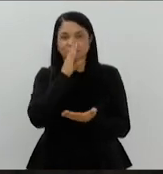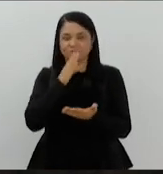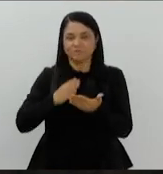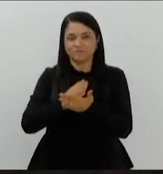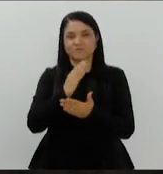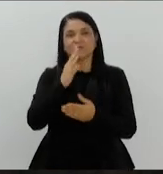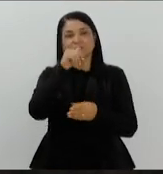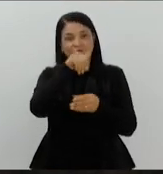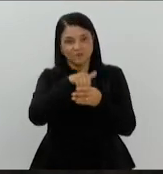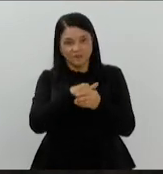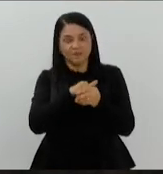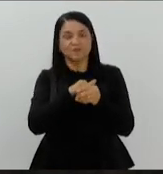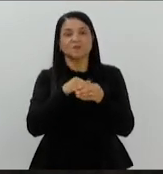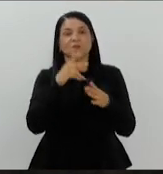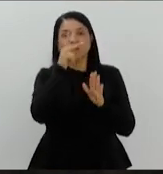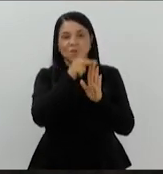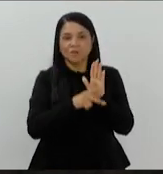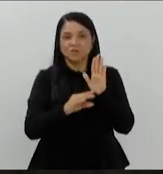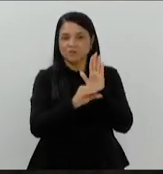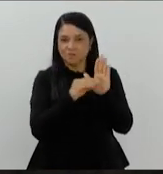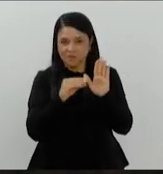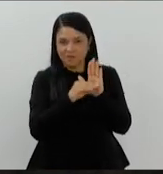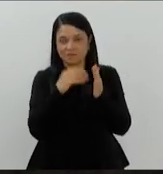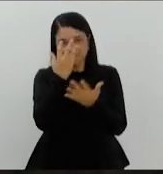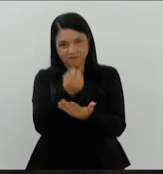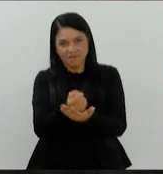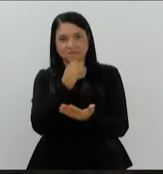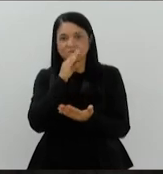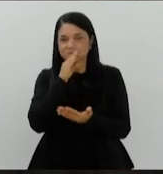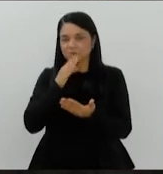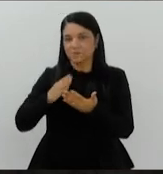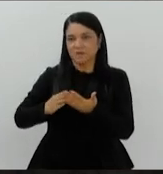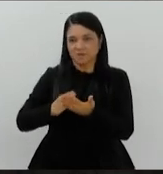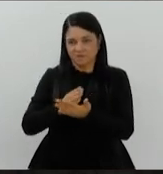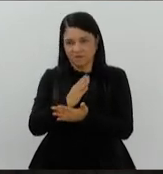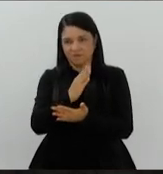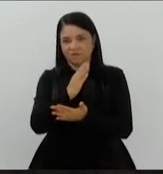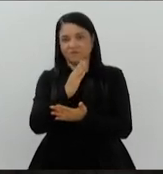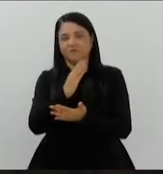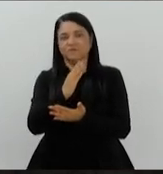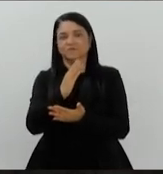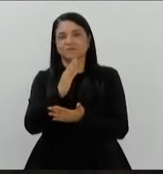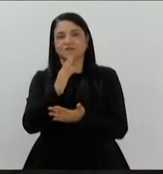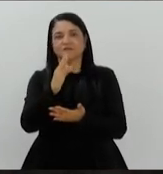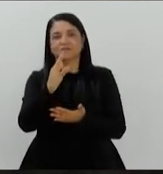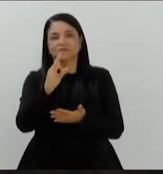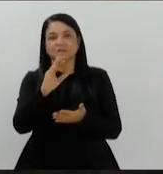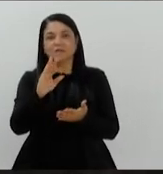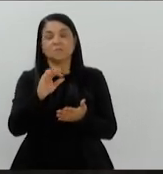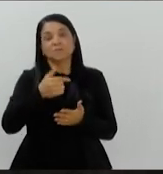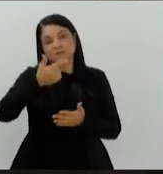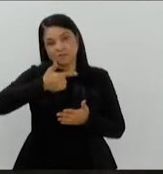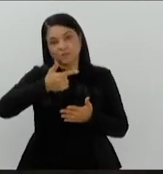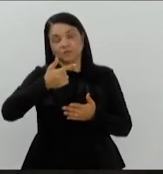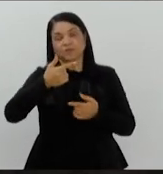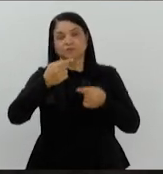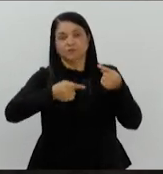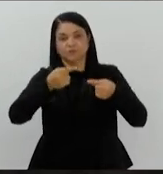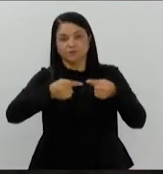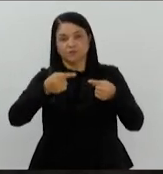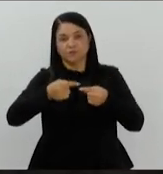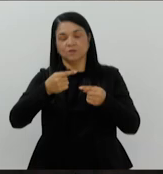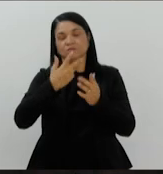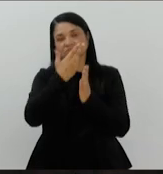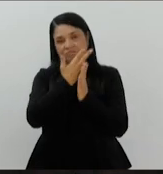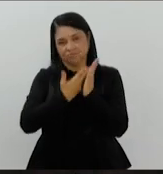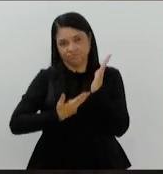votação, o projeto assim emendado, senhores que aprovam, permaneçam como estão, aprovado, vai para a segunda discussão na redação do